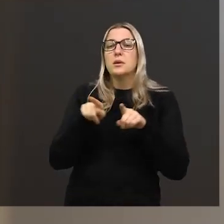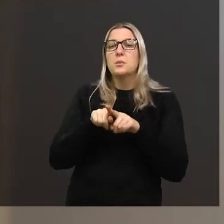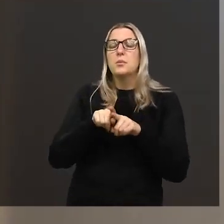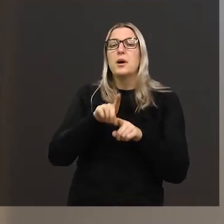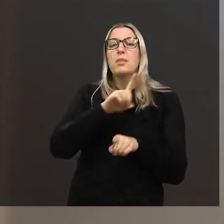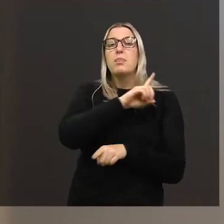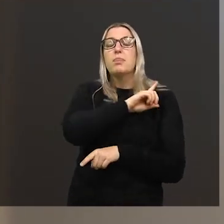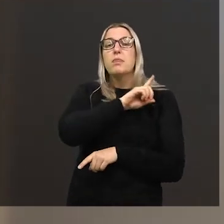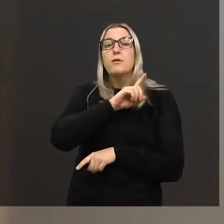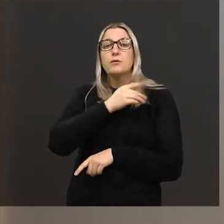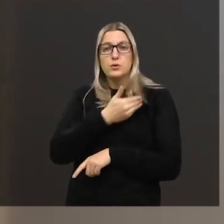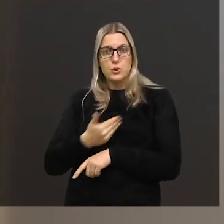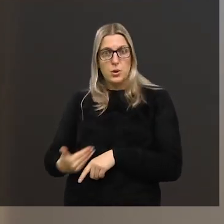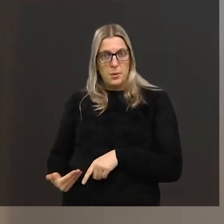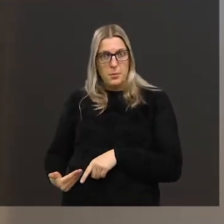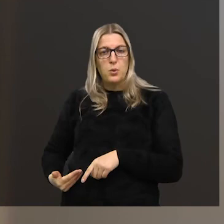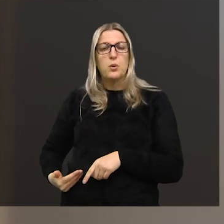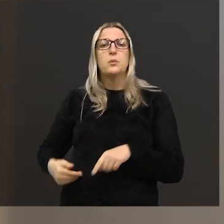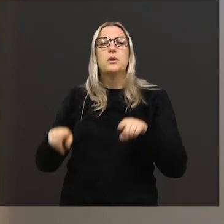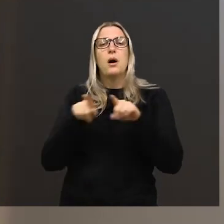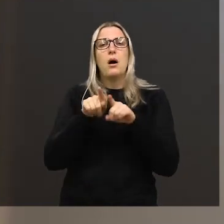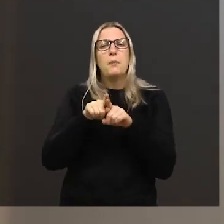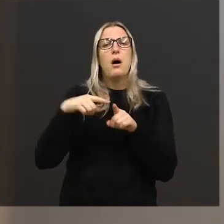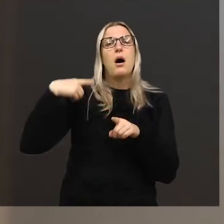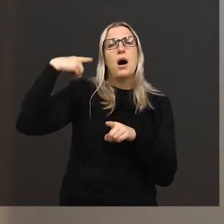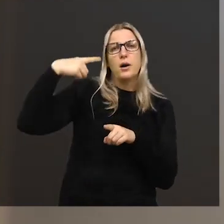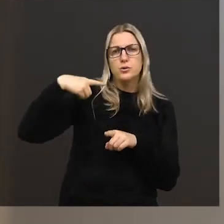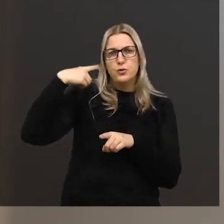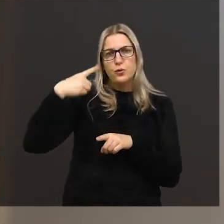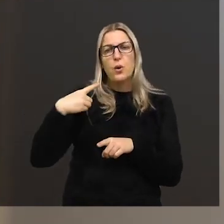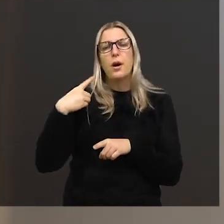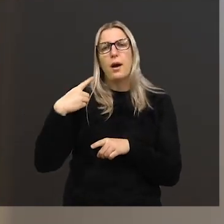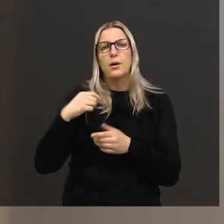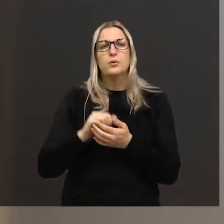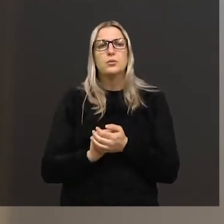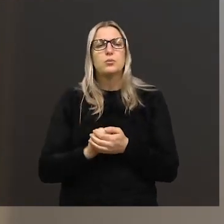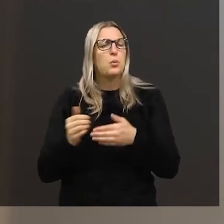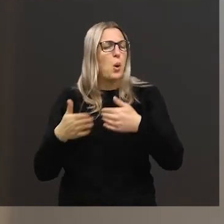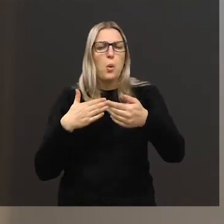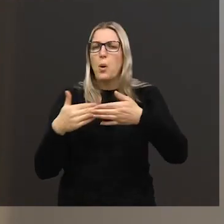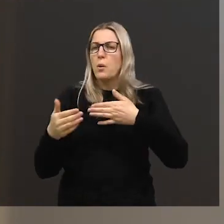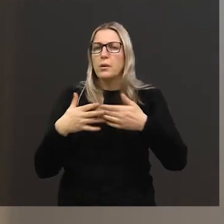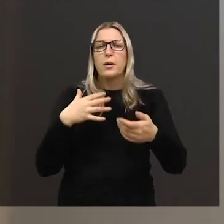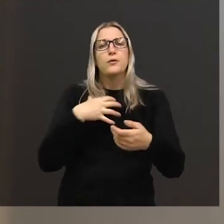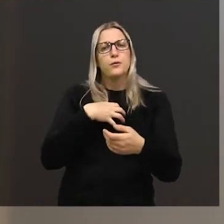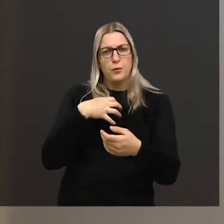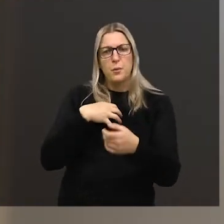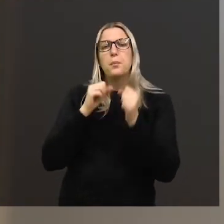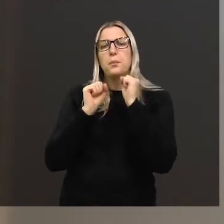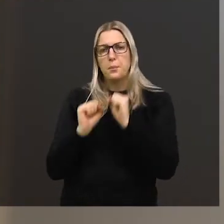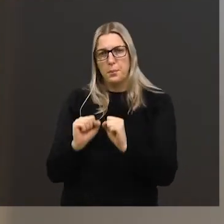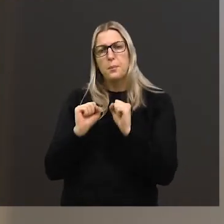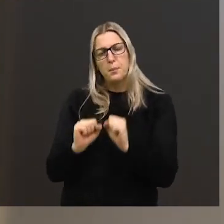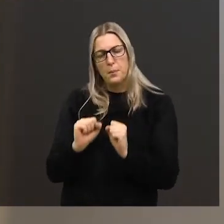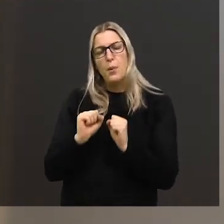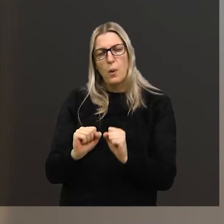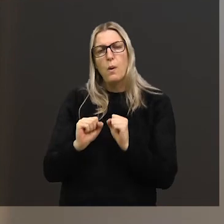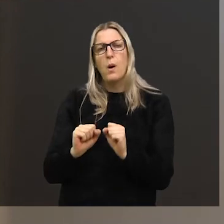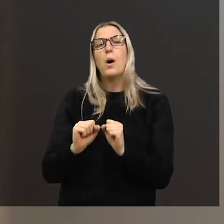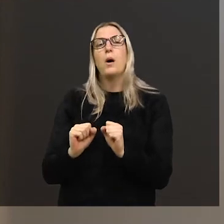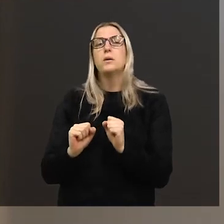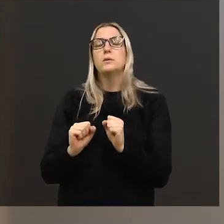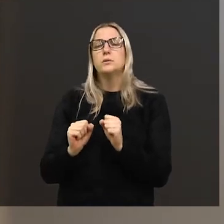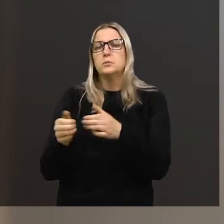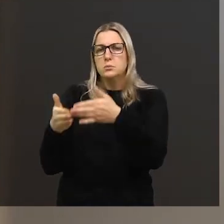Militar vai até ela pode buscar a Defensoria Pública ou então um advogado da confiança dela. Através de qualquer uma